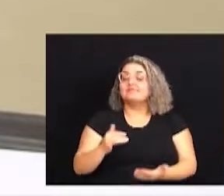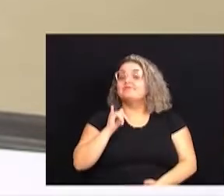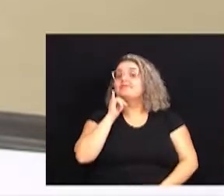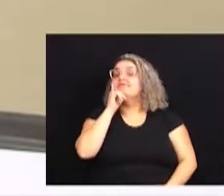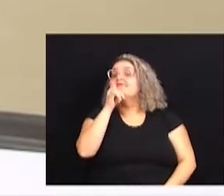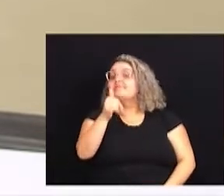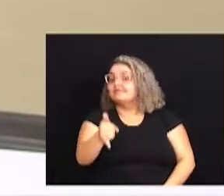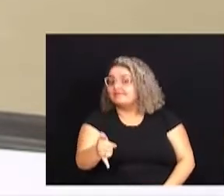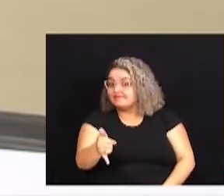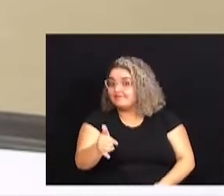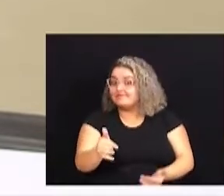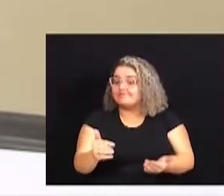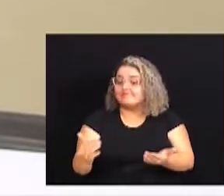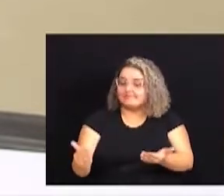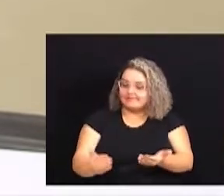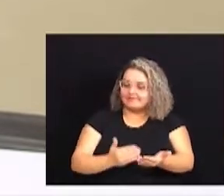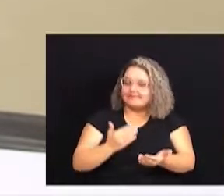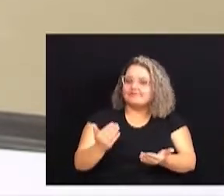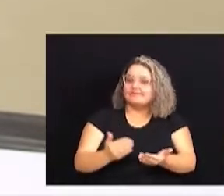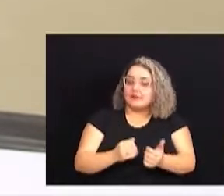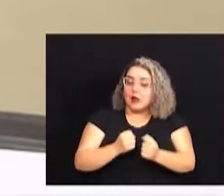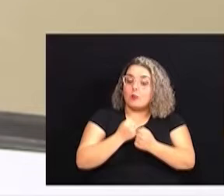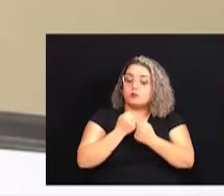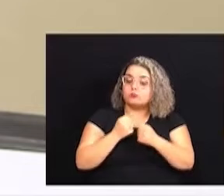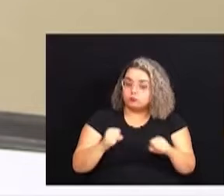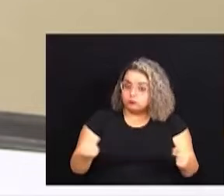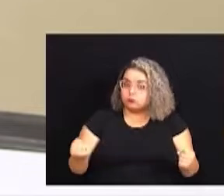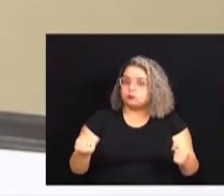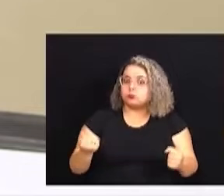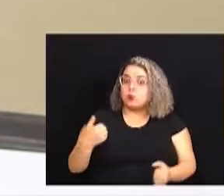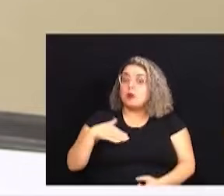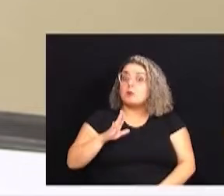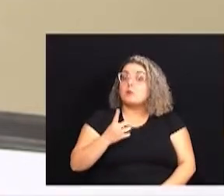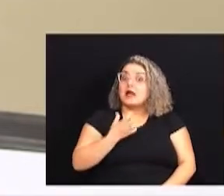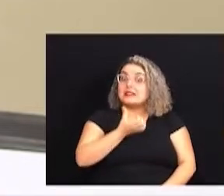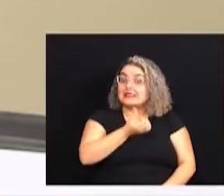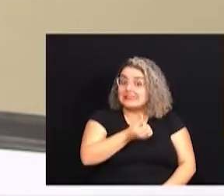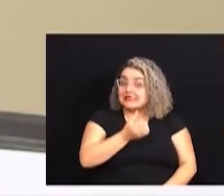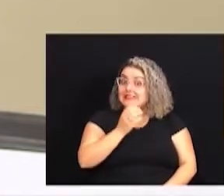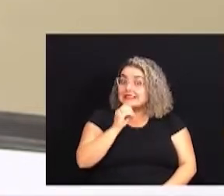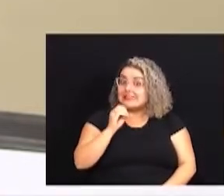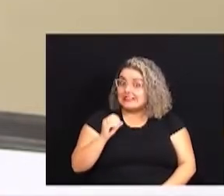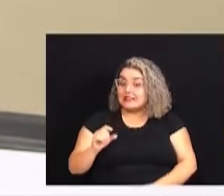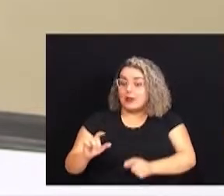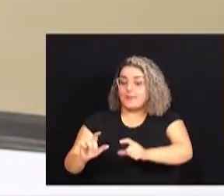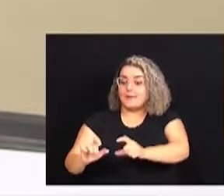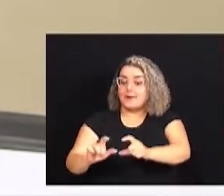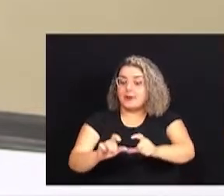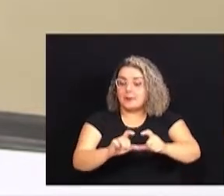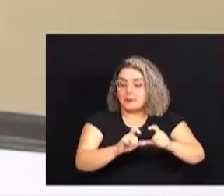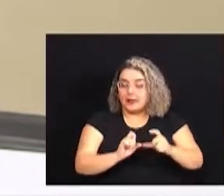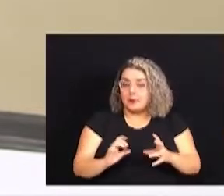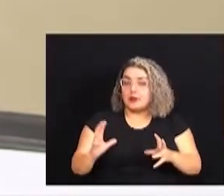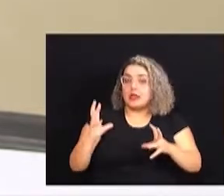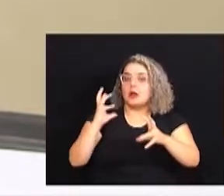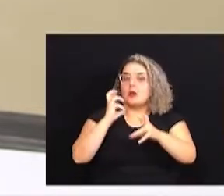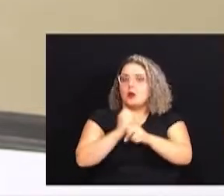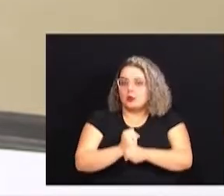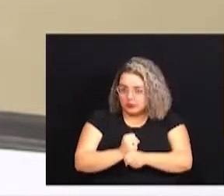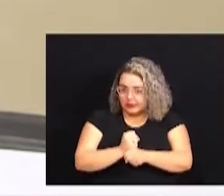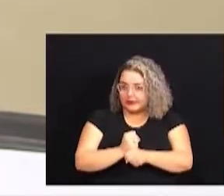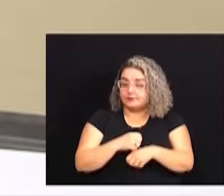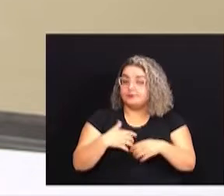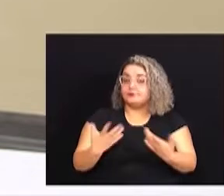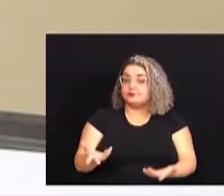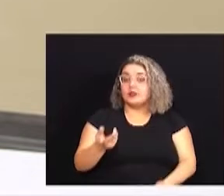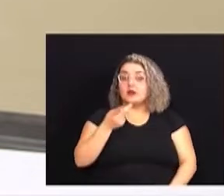dizer, o álbum de figurinhas é bem grande, são mais de 600 figurinhas para você completar esse álbum aqui. E